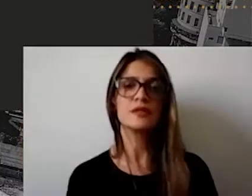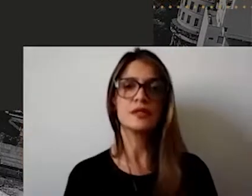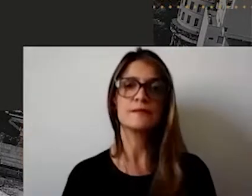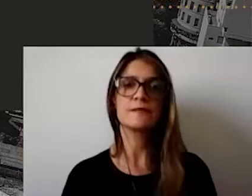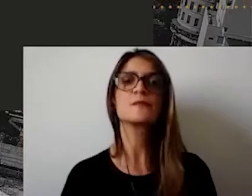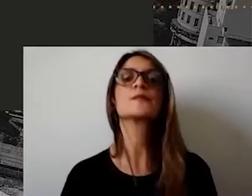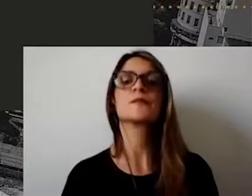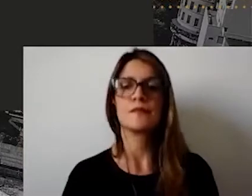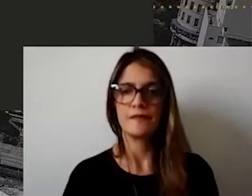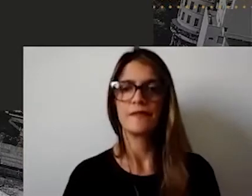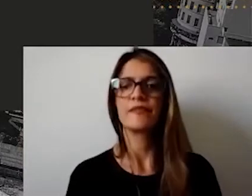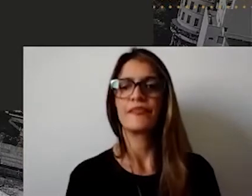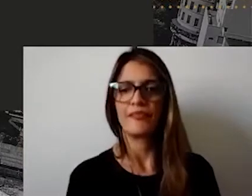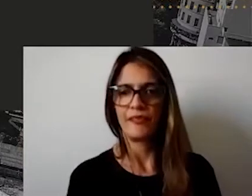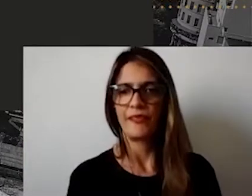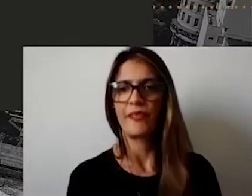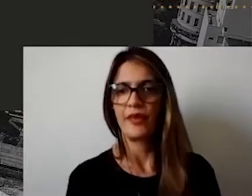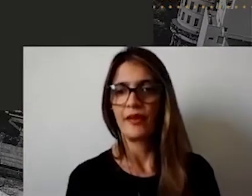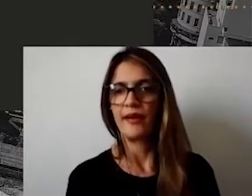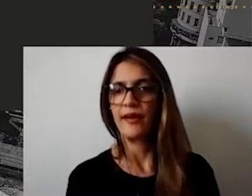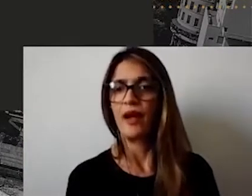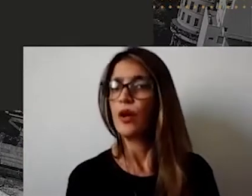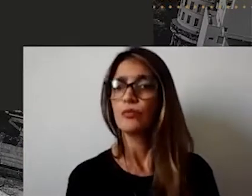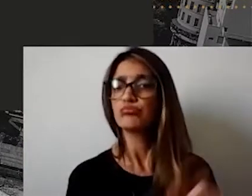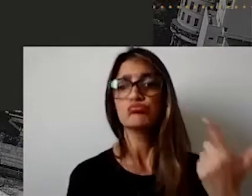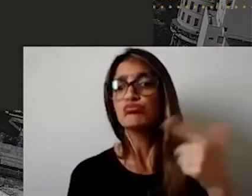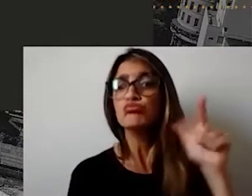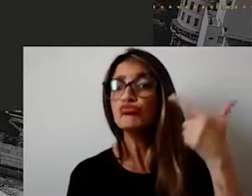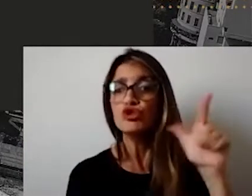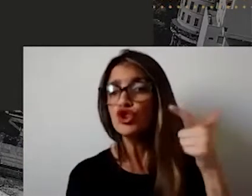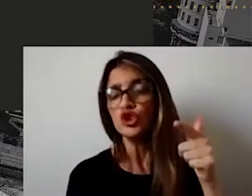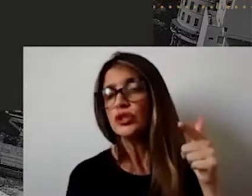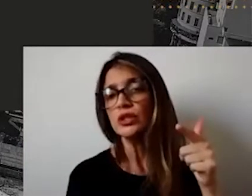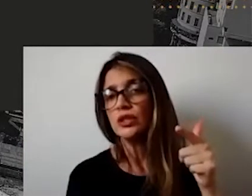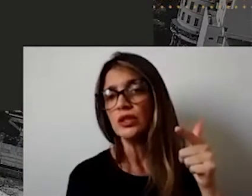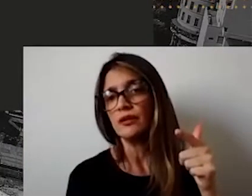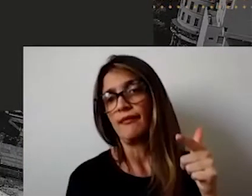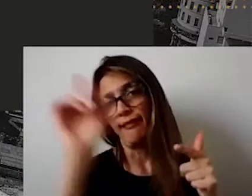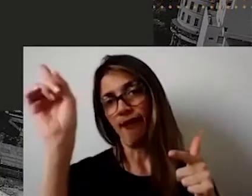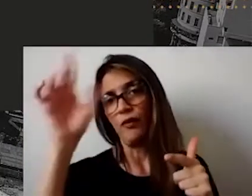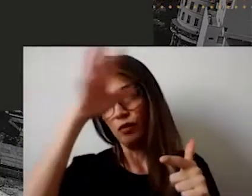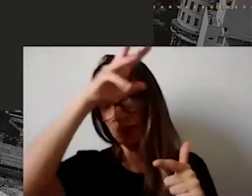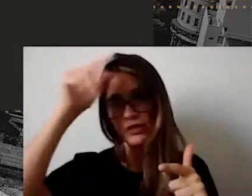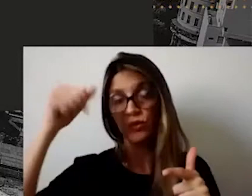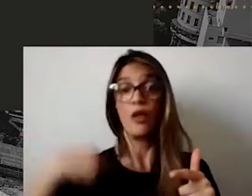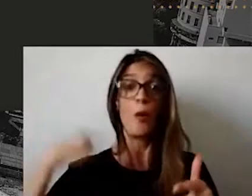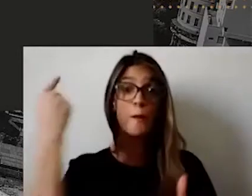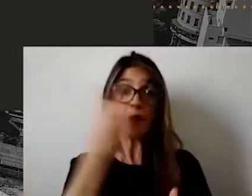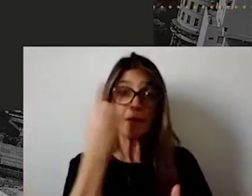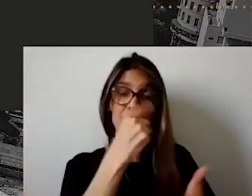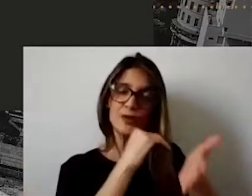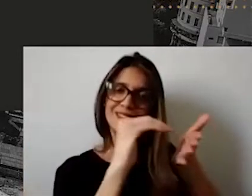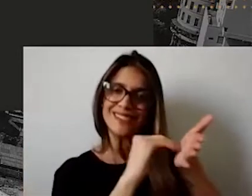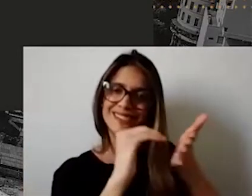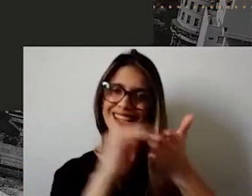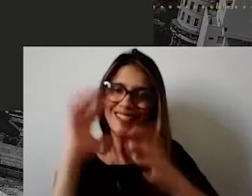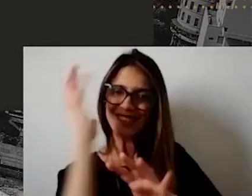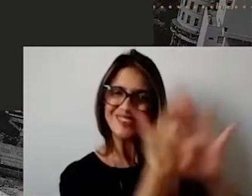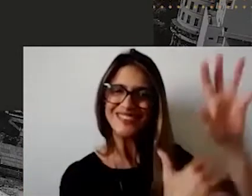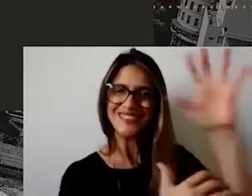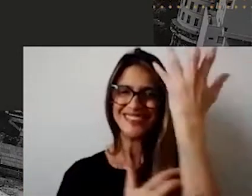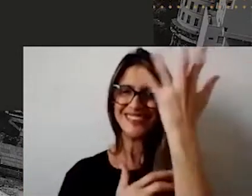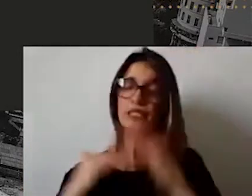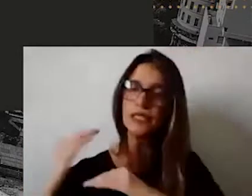de Estado de meio ambiente no Amazonas. Então, eu tive o privilégio de ser o primeiro secretário de meio ambiente e desenvolvimento